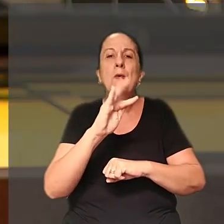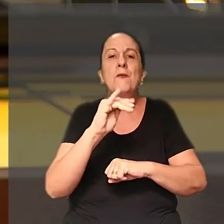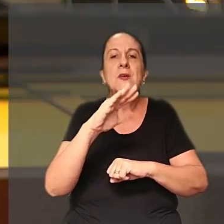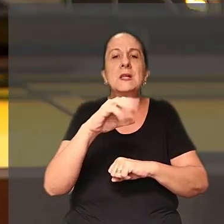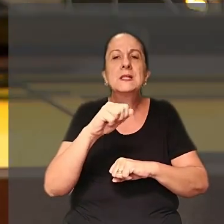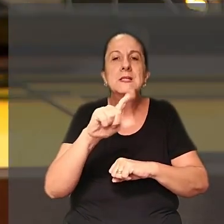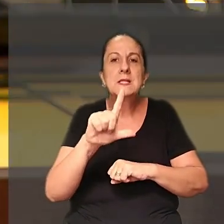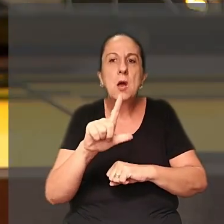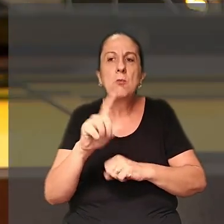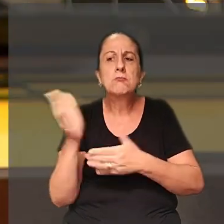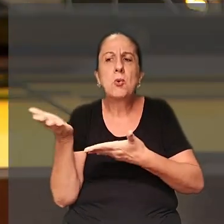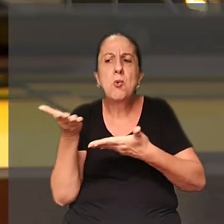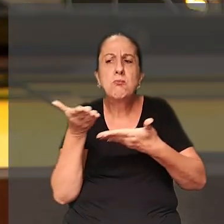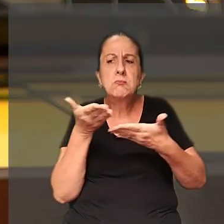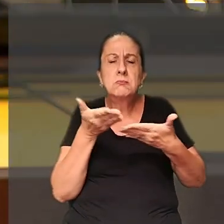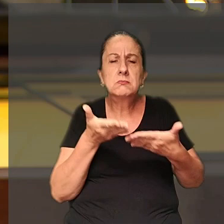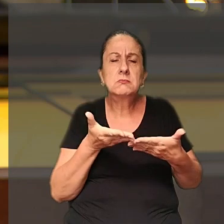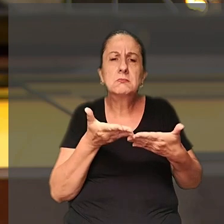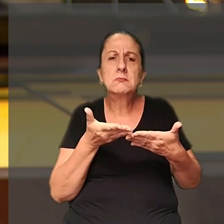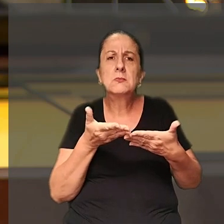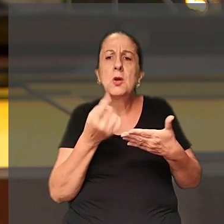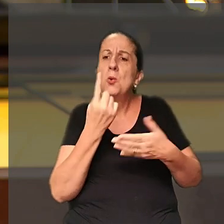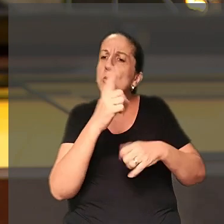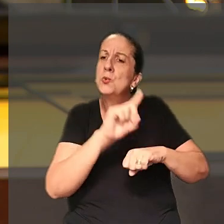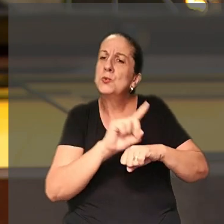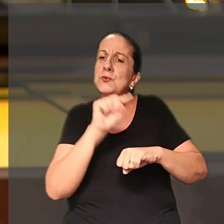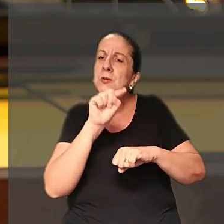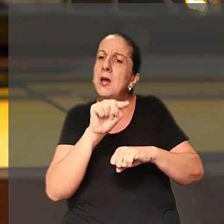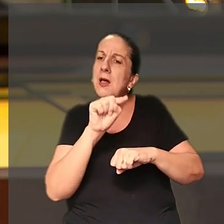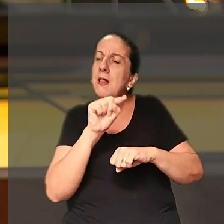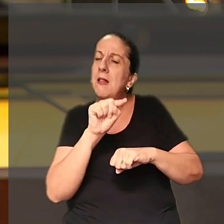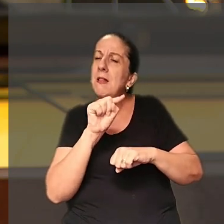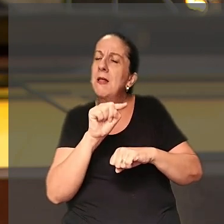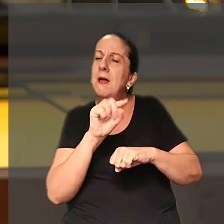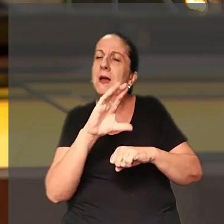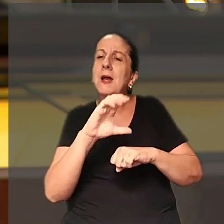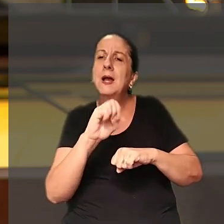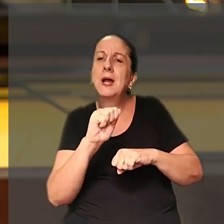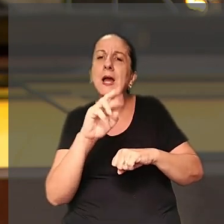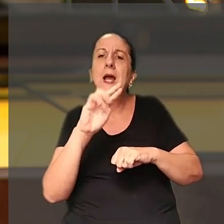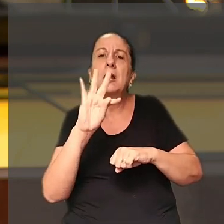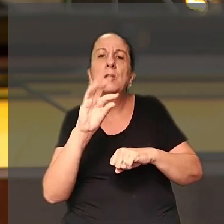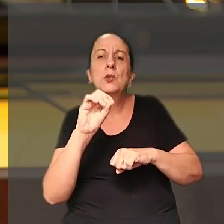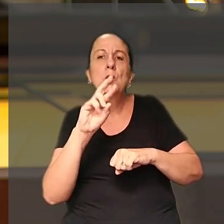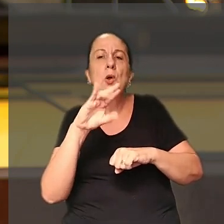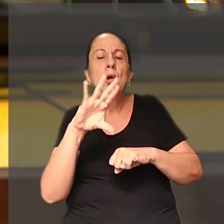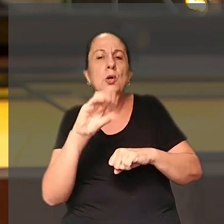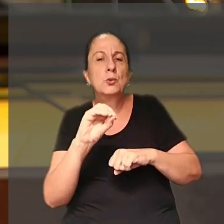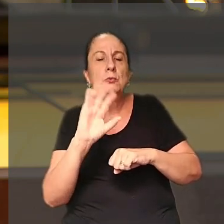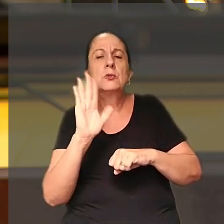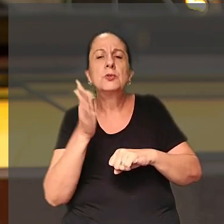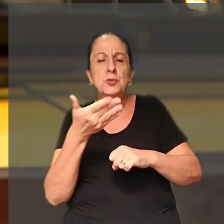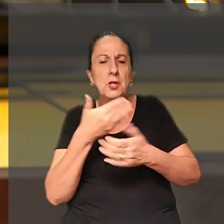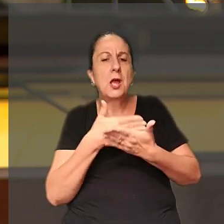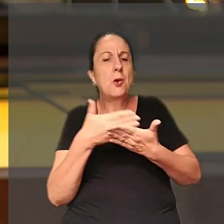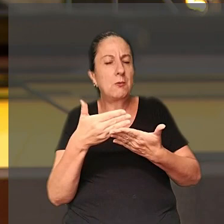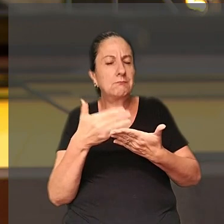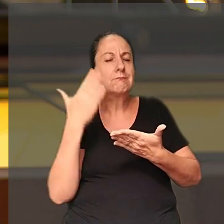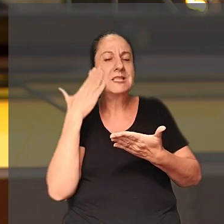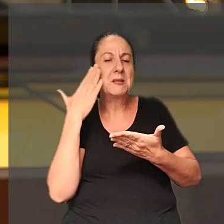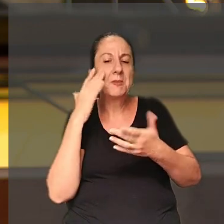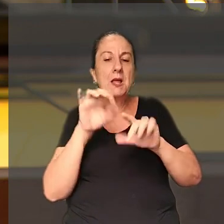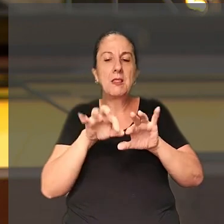Registro Civil me convidou para passar um dia lá no cartório dele, porque eu já